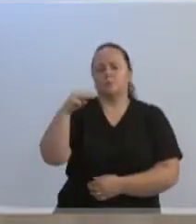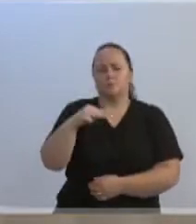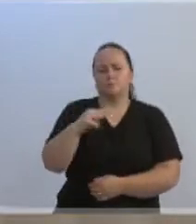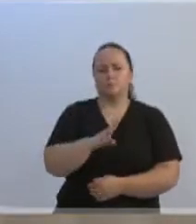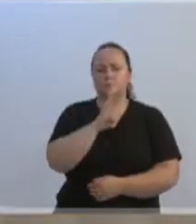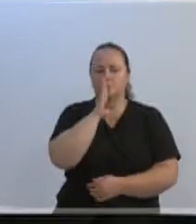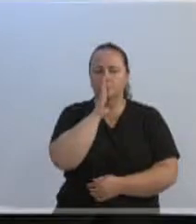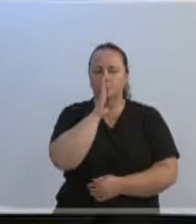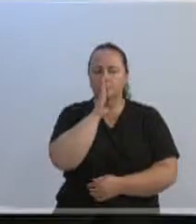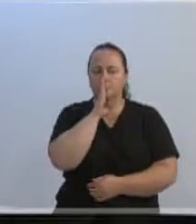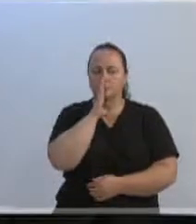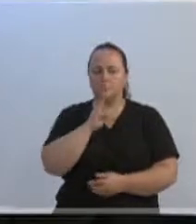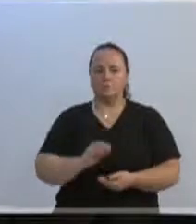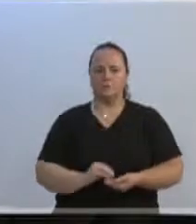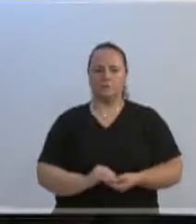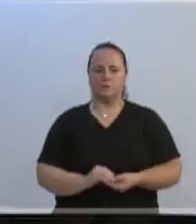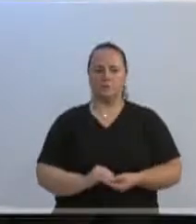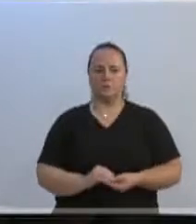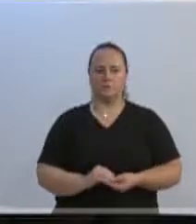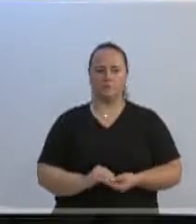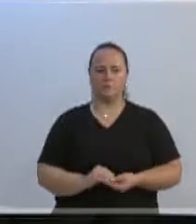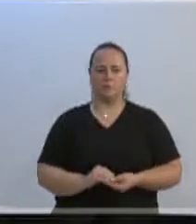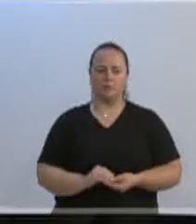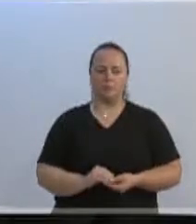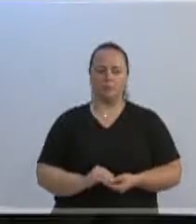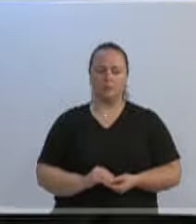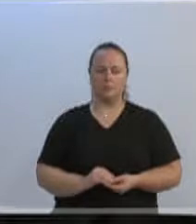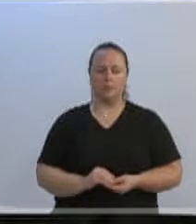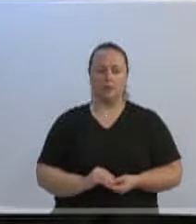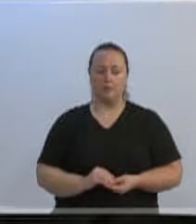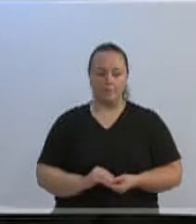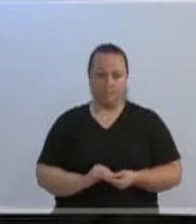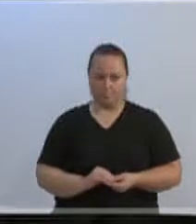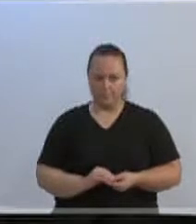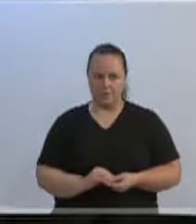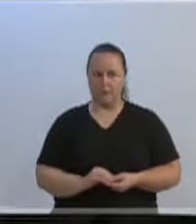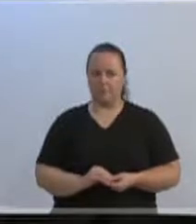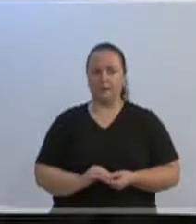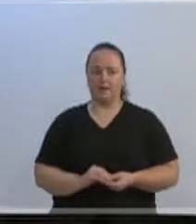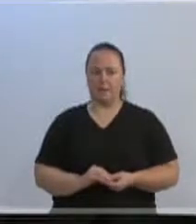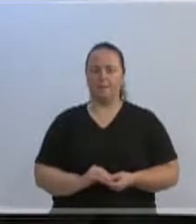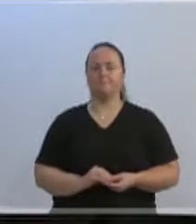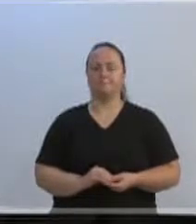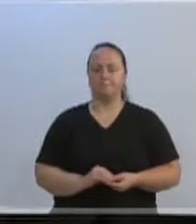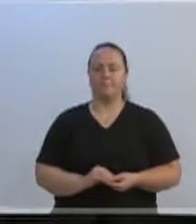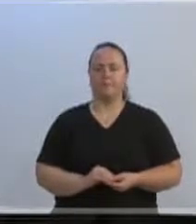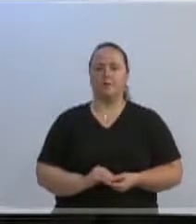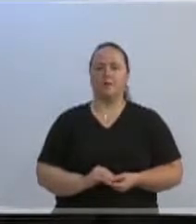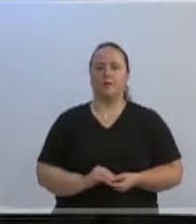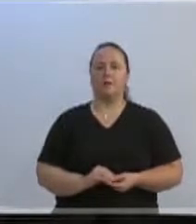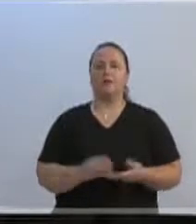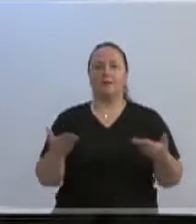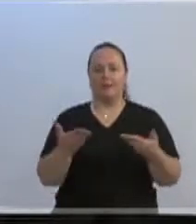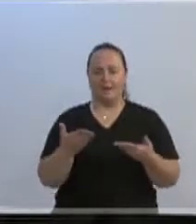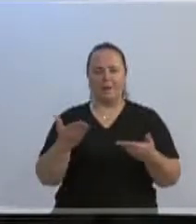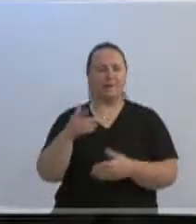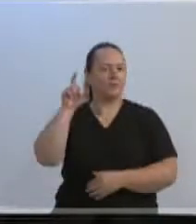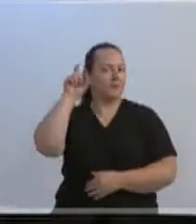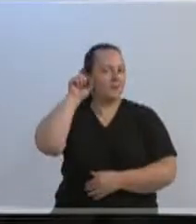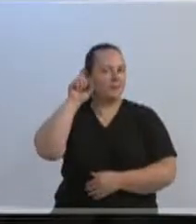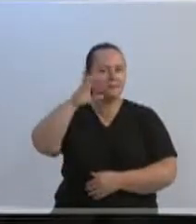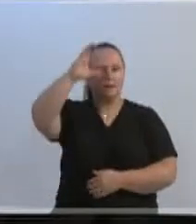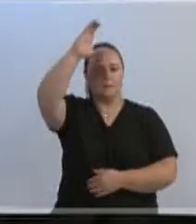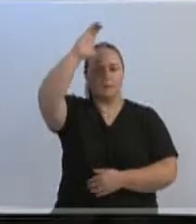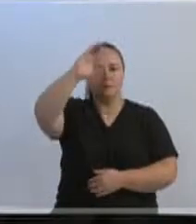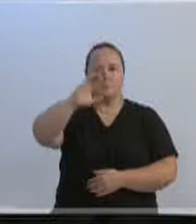final da sessão ok despacho como requer outro pela ordem vereadores mantau que deve baixar um pouquinho microfone